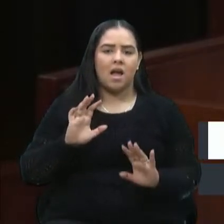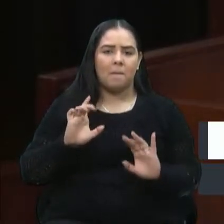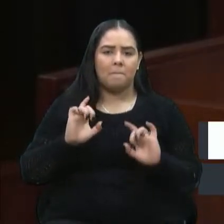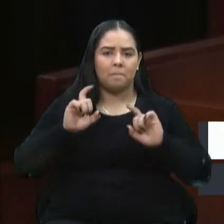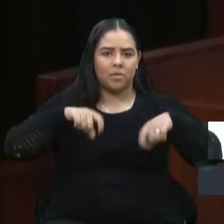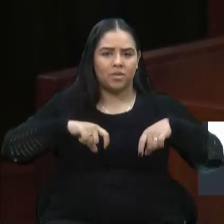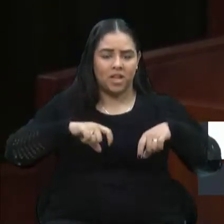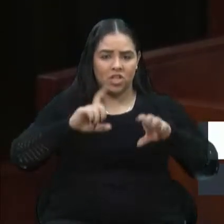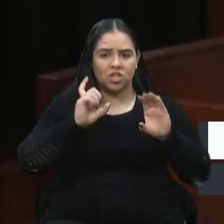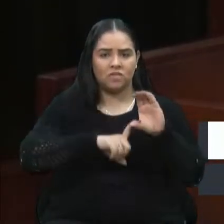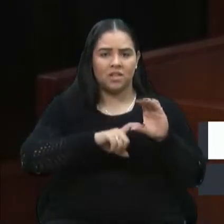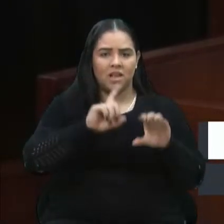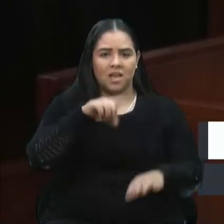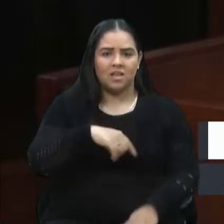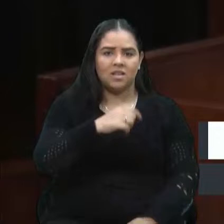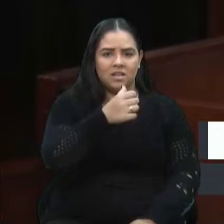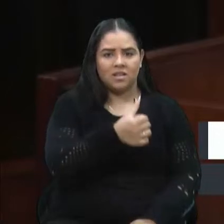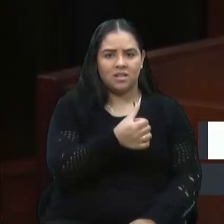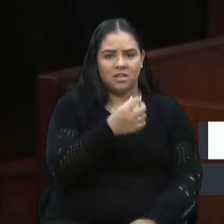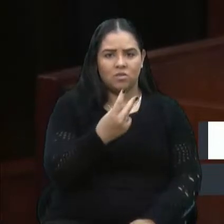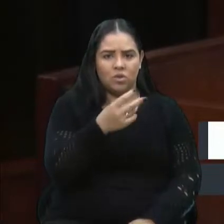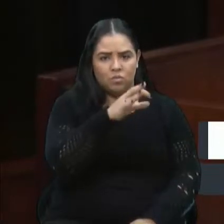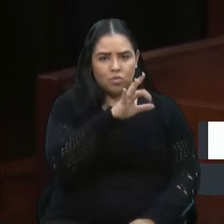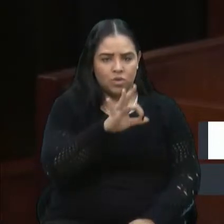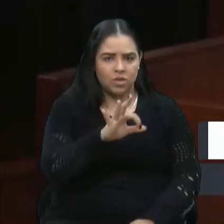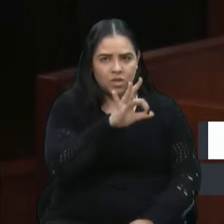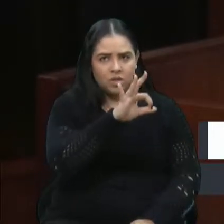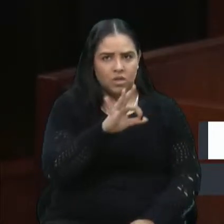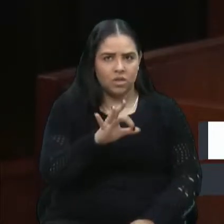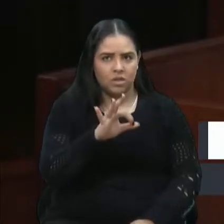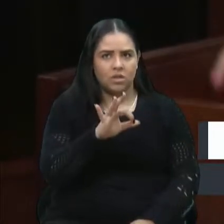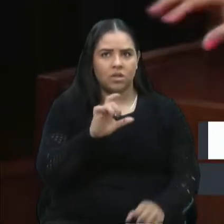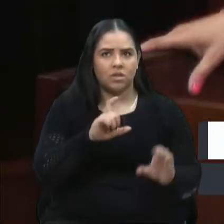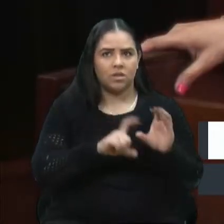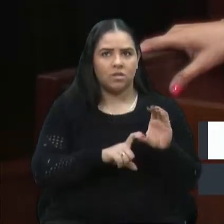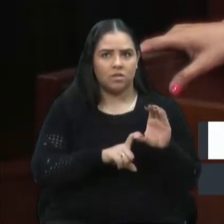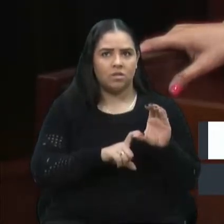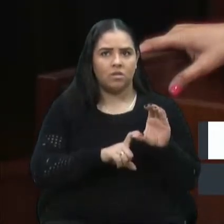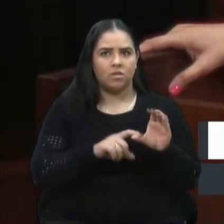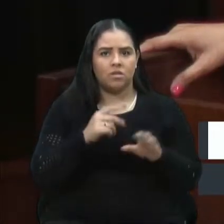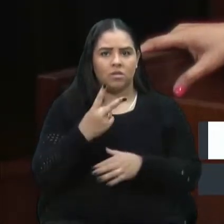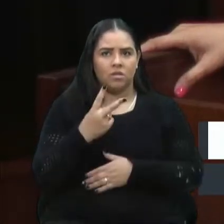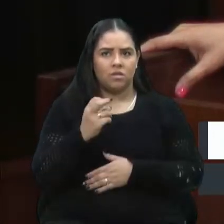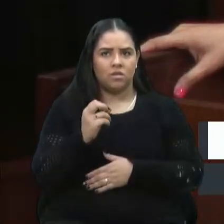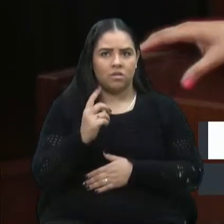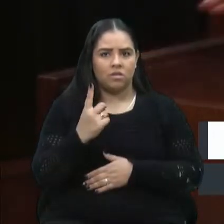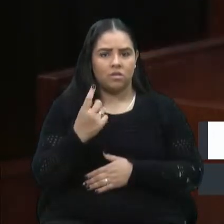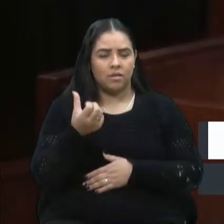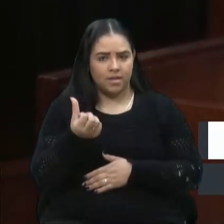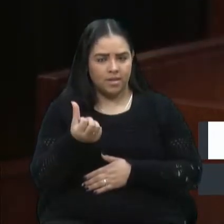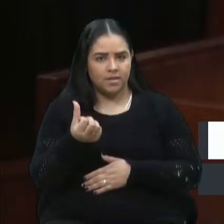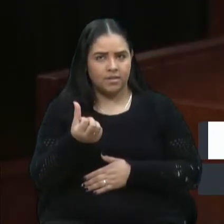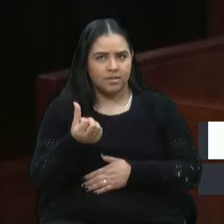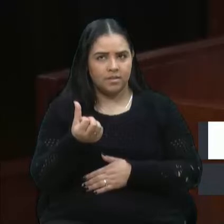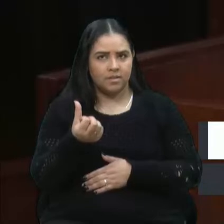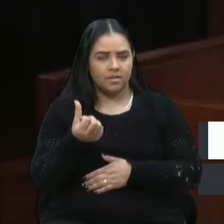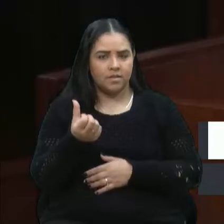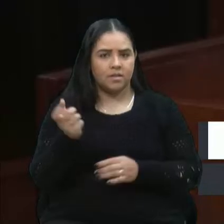ativa líquida, ela estava em 62%, a dívida. Em 2016...